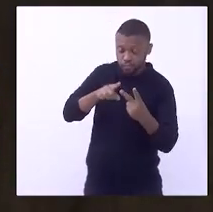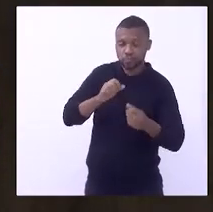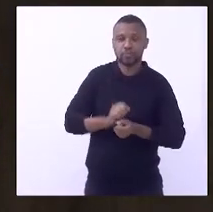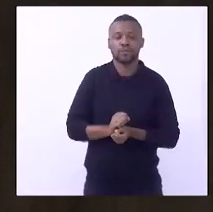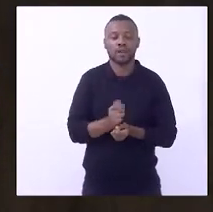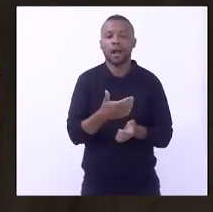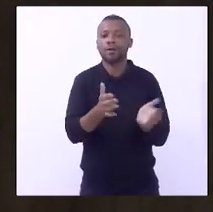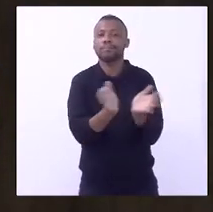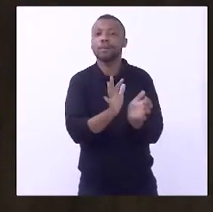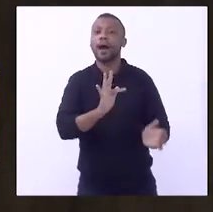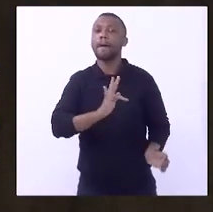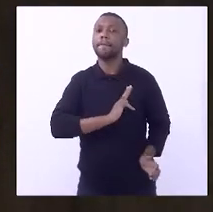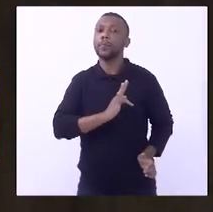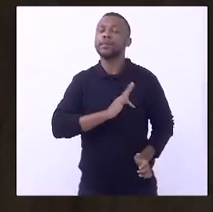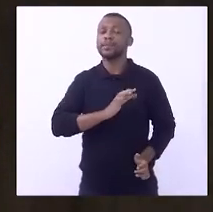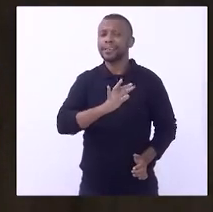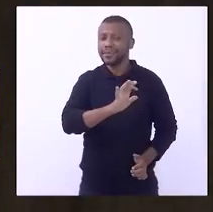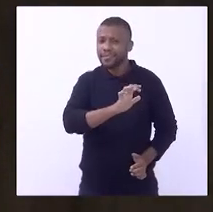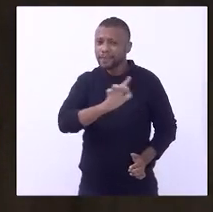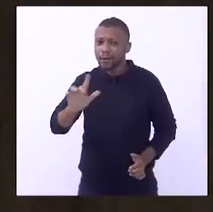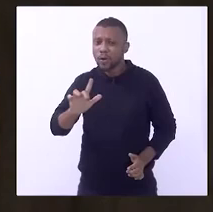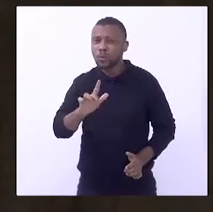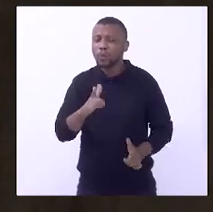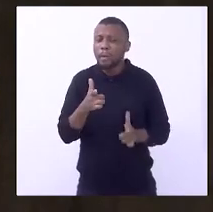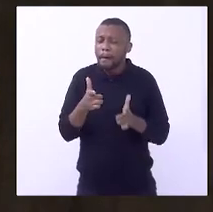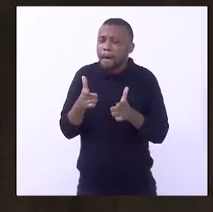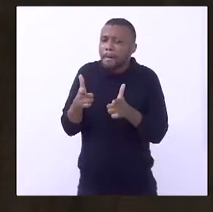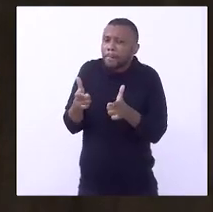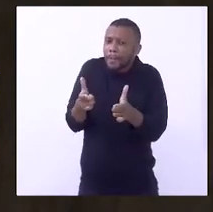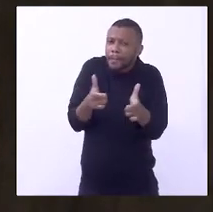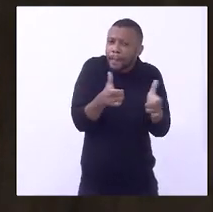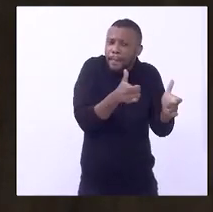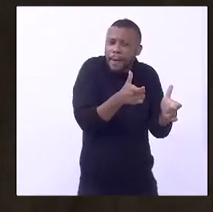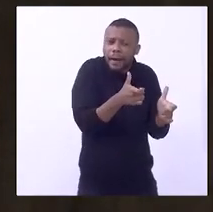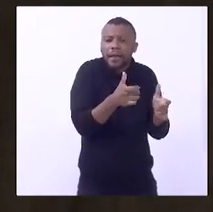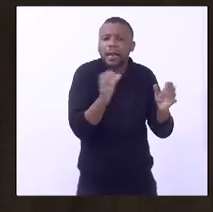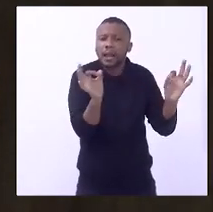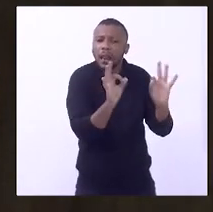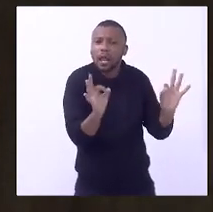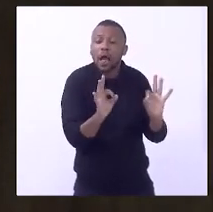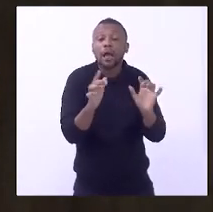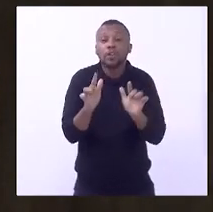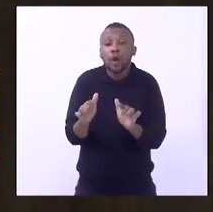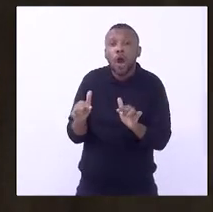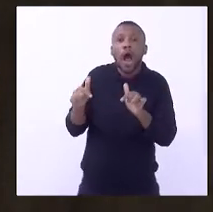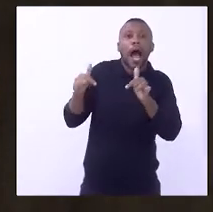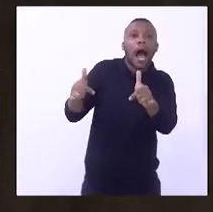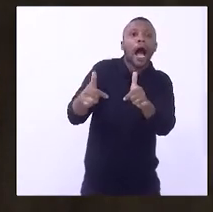Civil não mata ninguém e não age ao